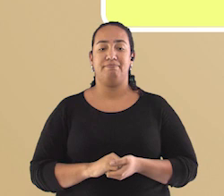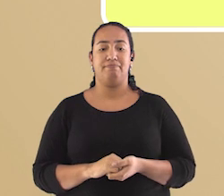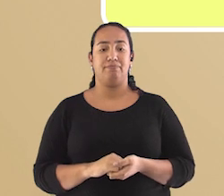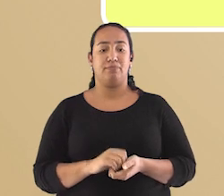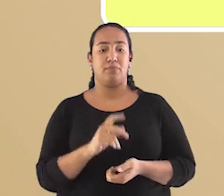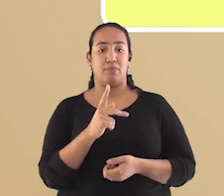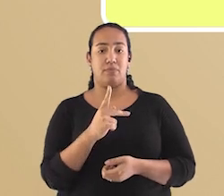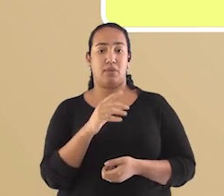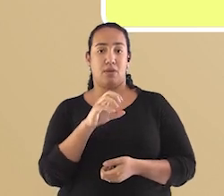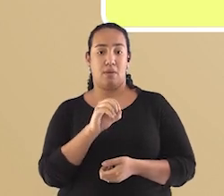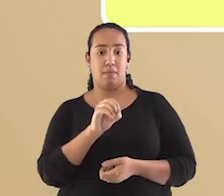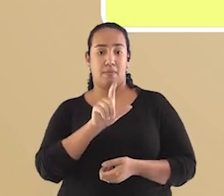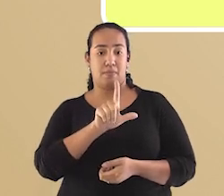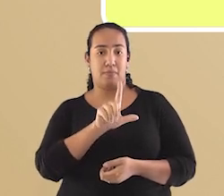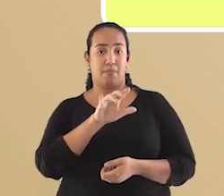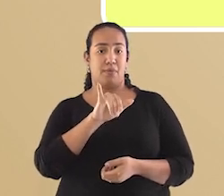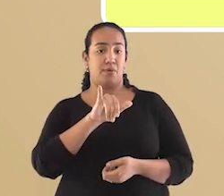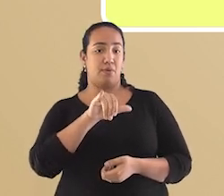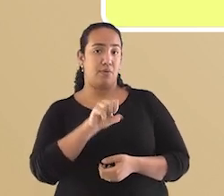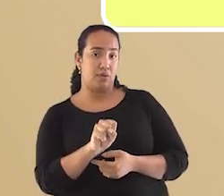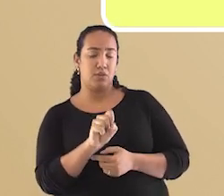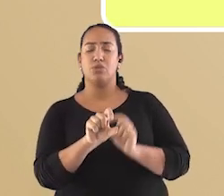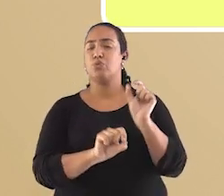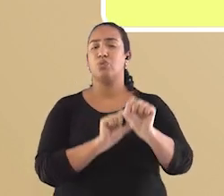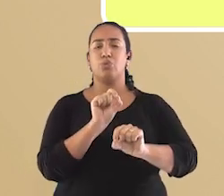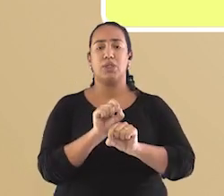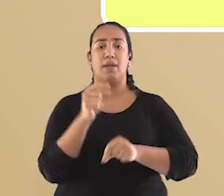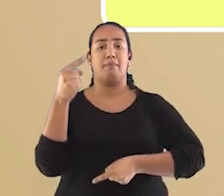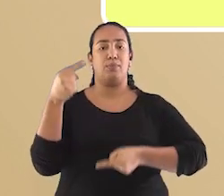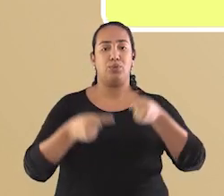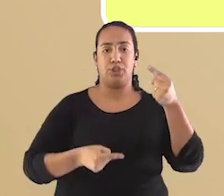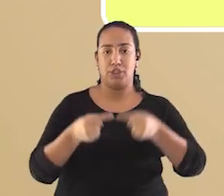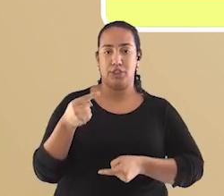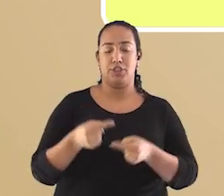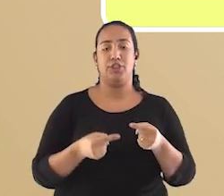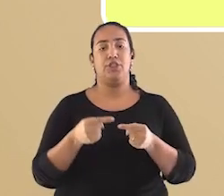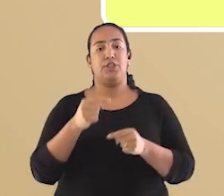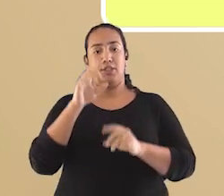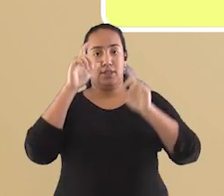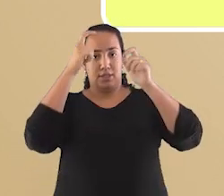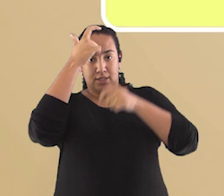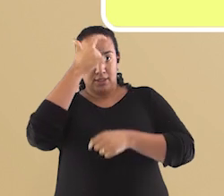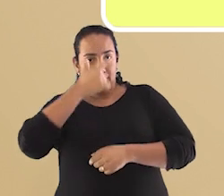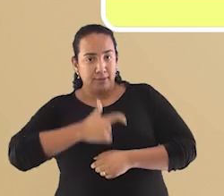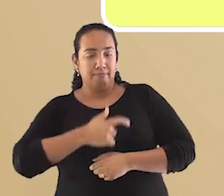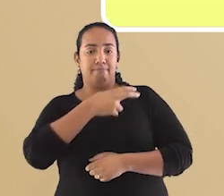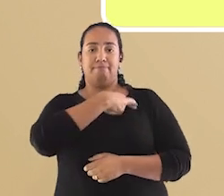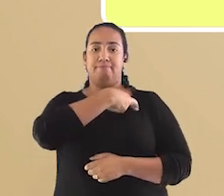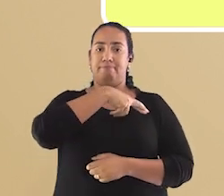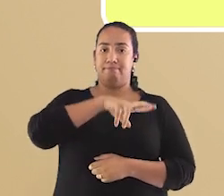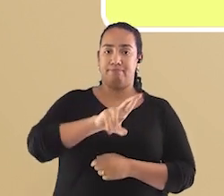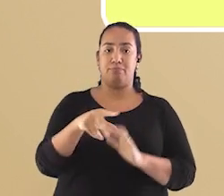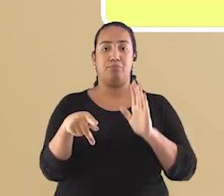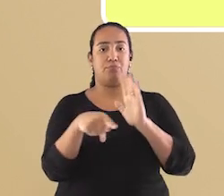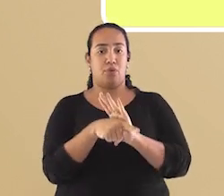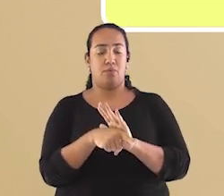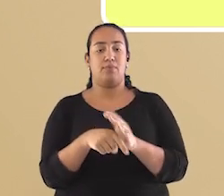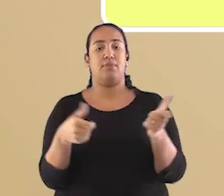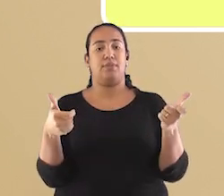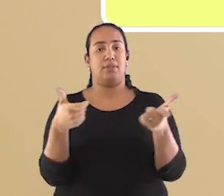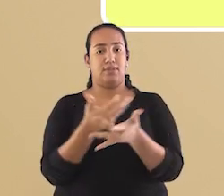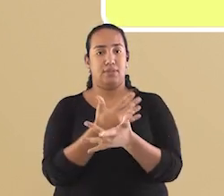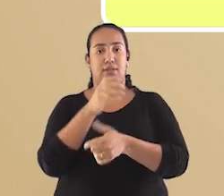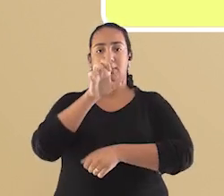A polis englobava a organização social, política, civil, religiosa e moral da